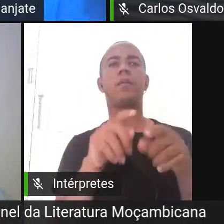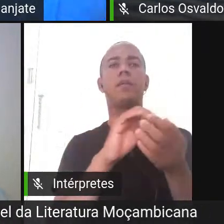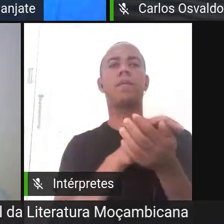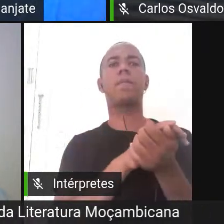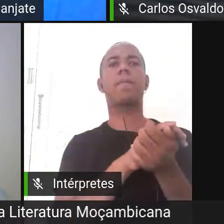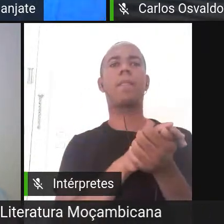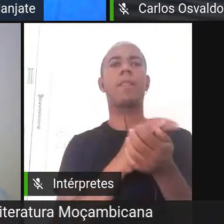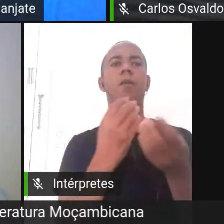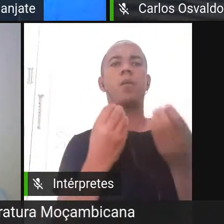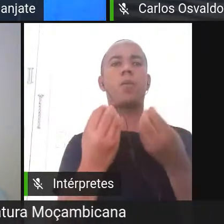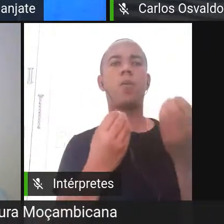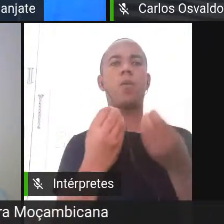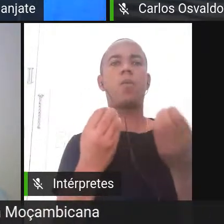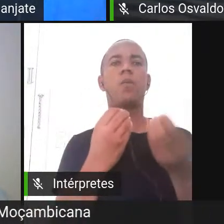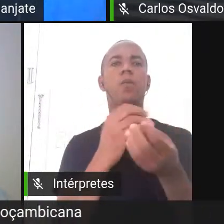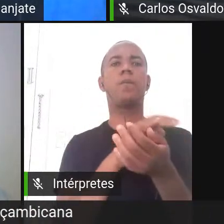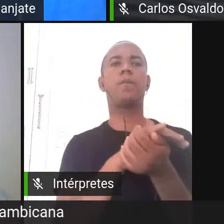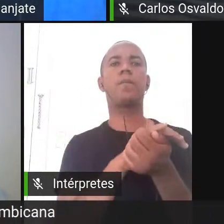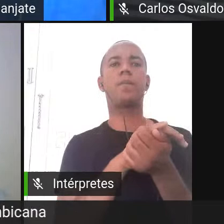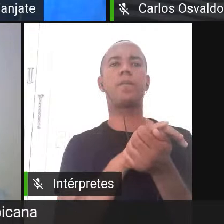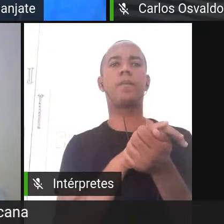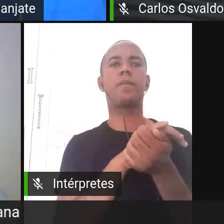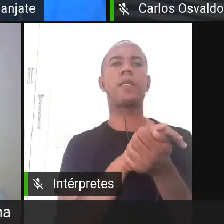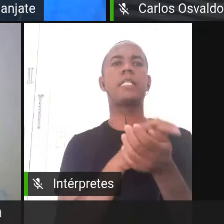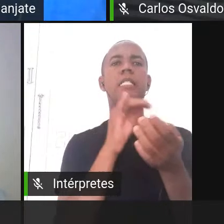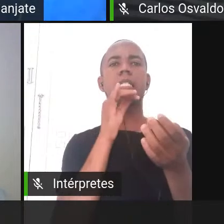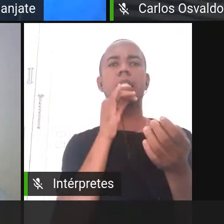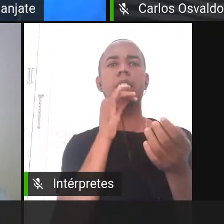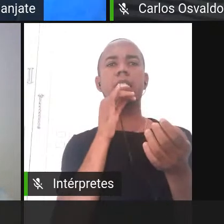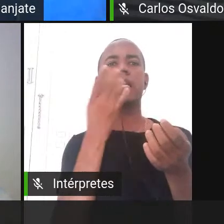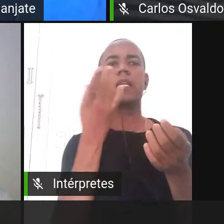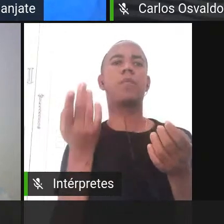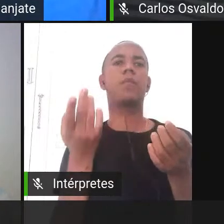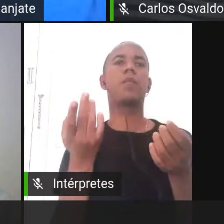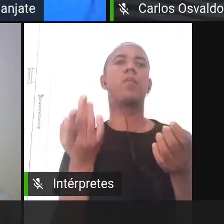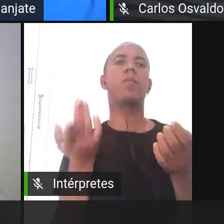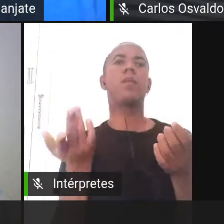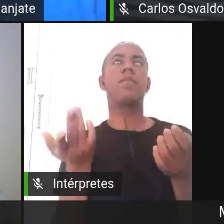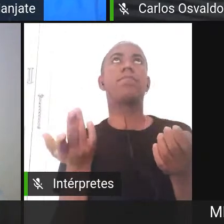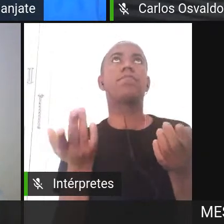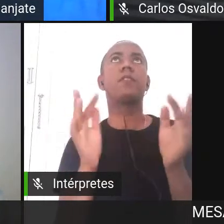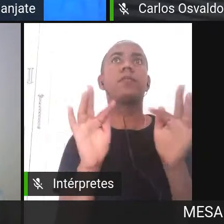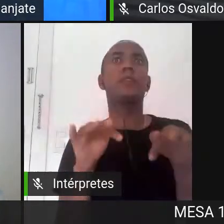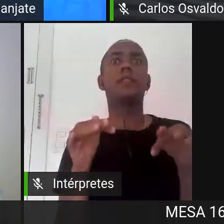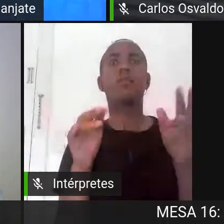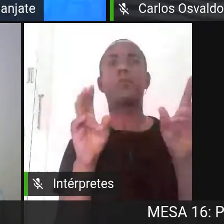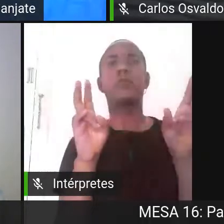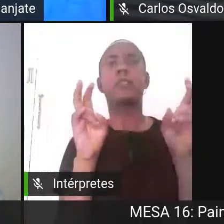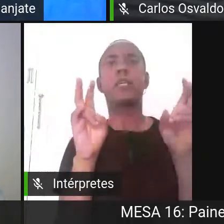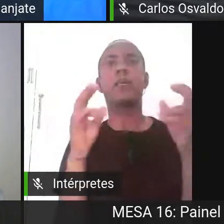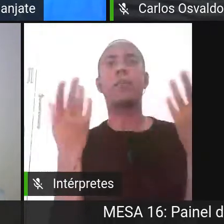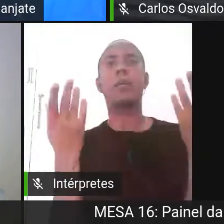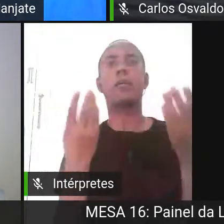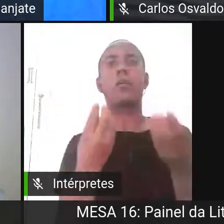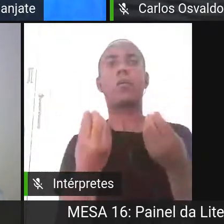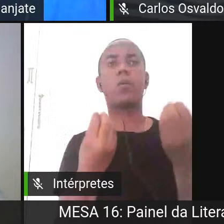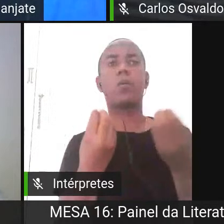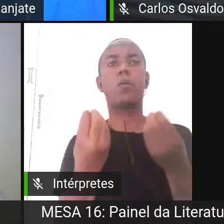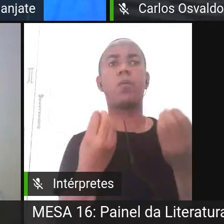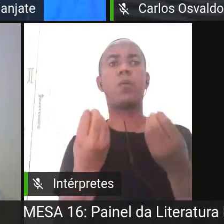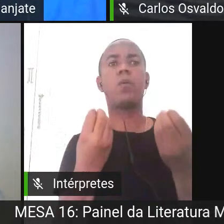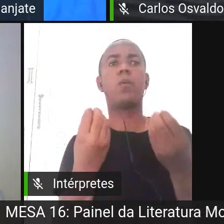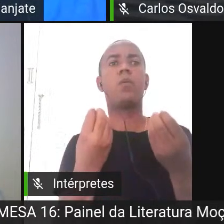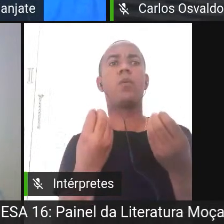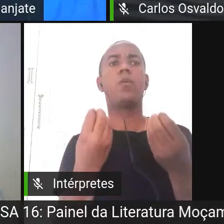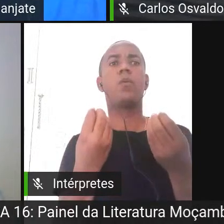sobretudo na poesia, estamos a tratar, enfim, de temas que cabem em qualquer parte do mundo. É verdade